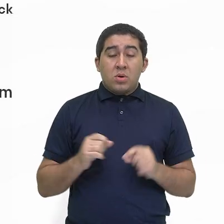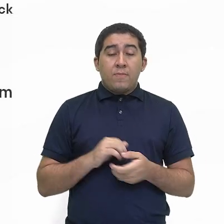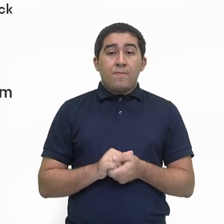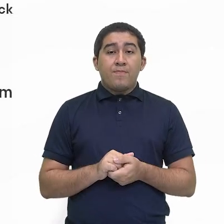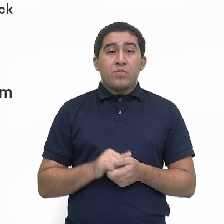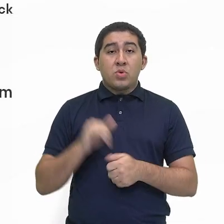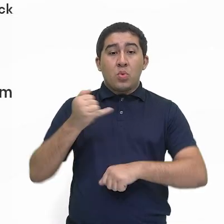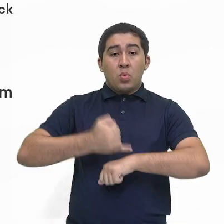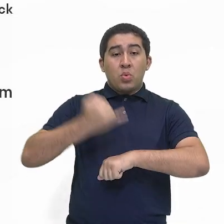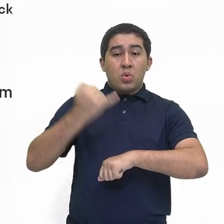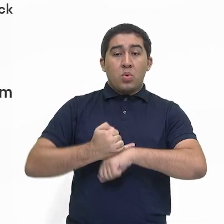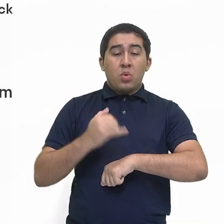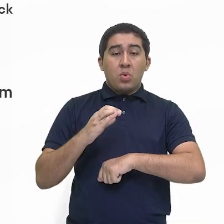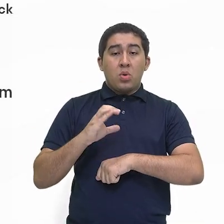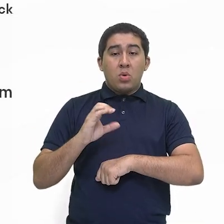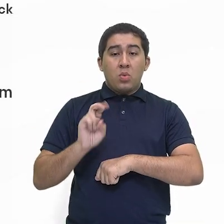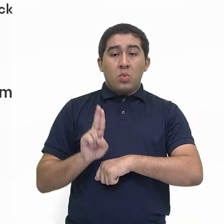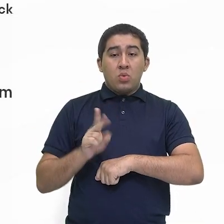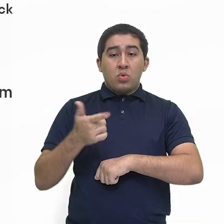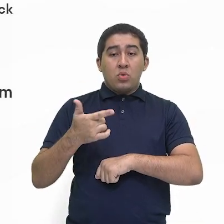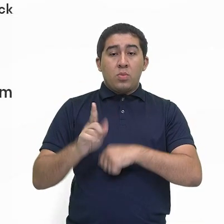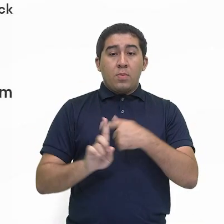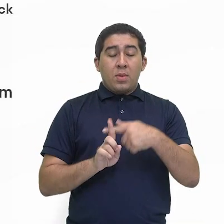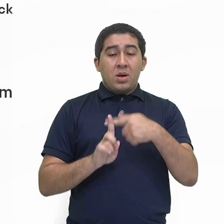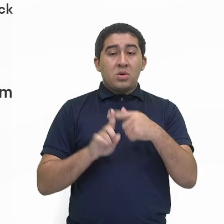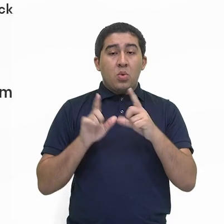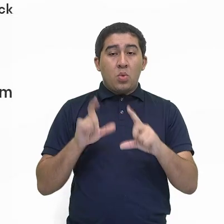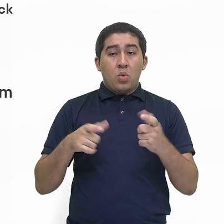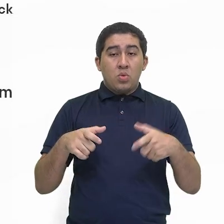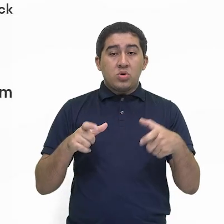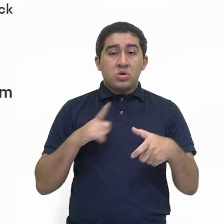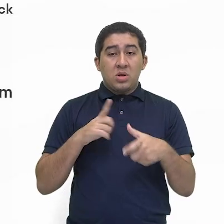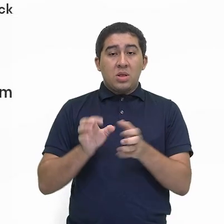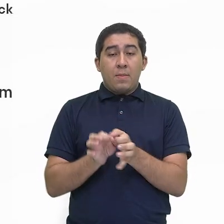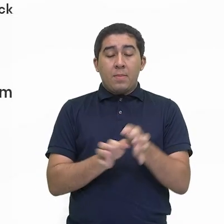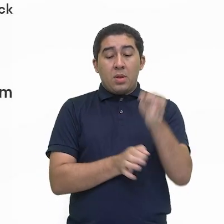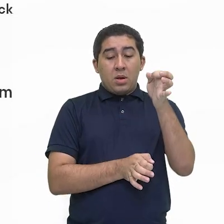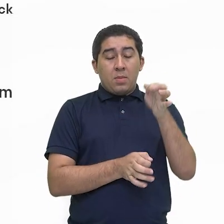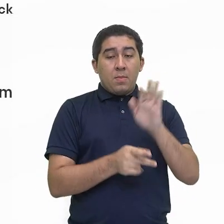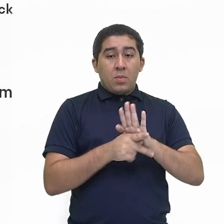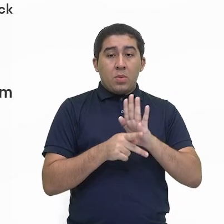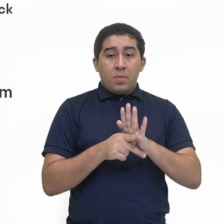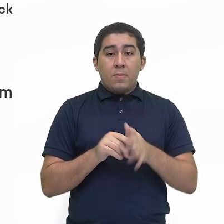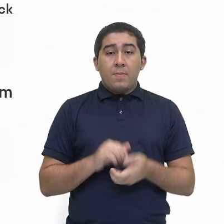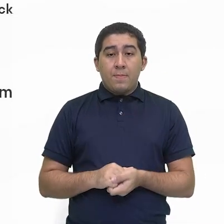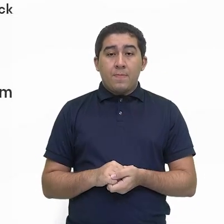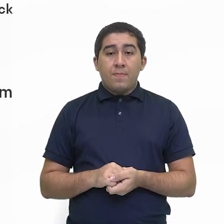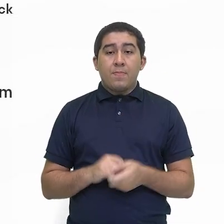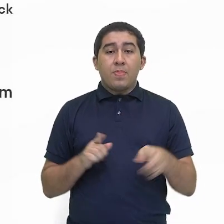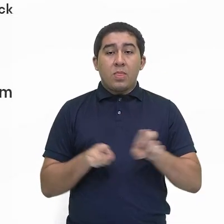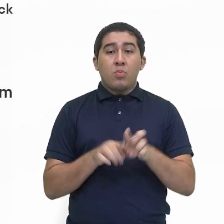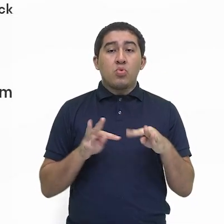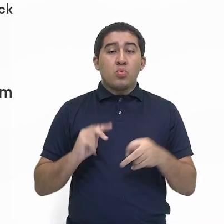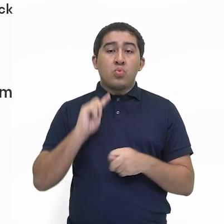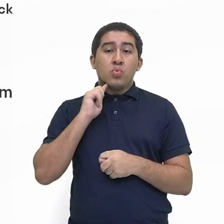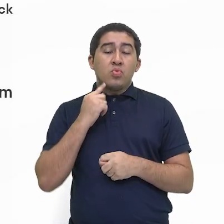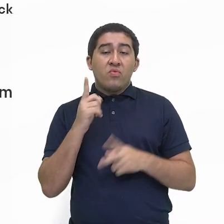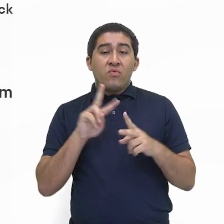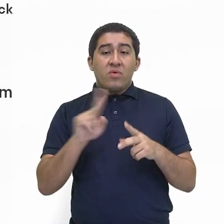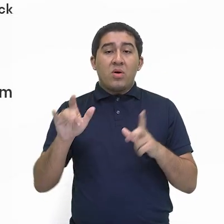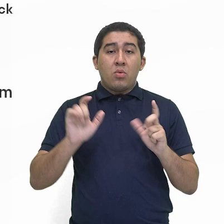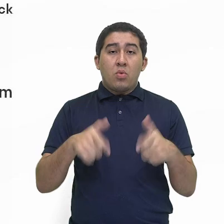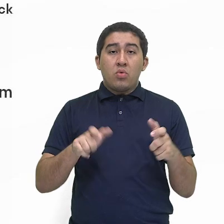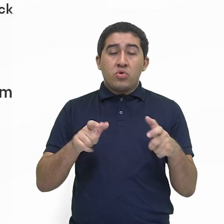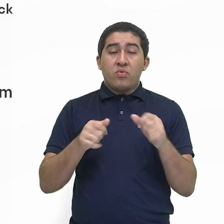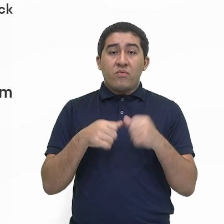íons cobre 2+, na placa, né, na pastilha de cobre puro, e as impurezas ficarão na